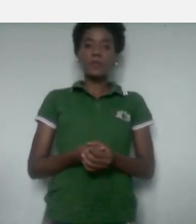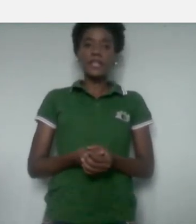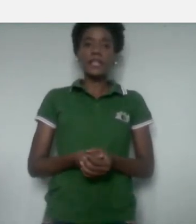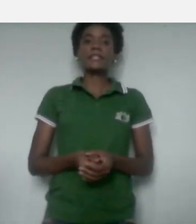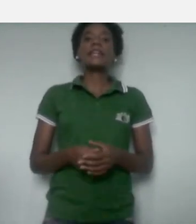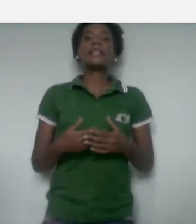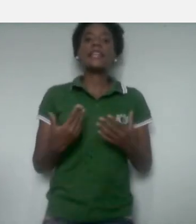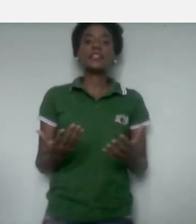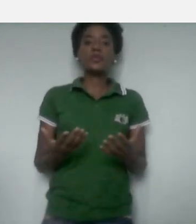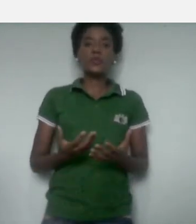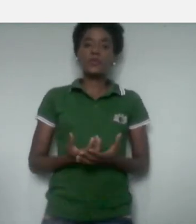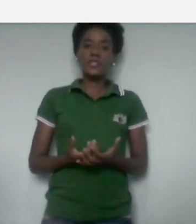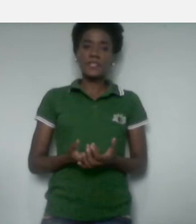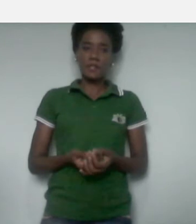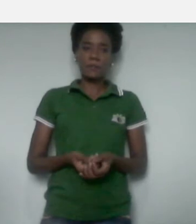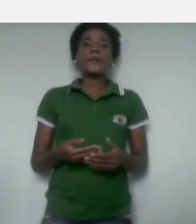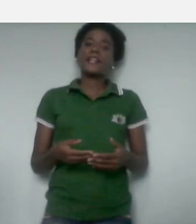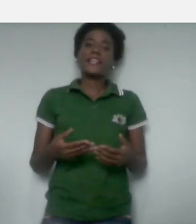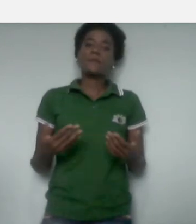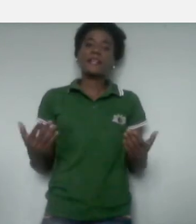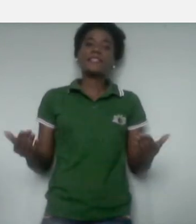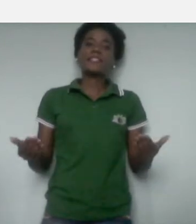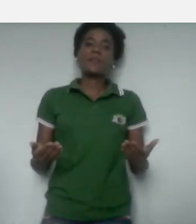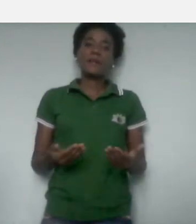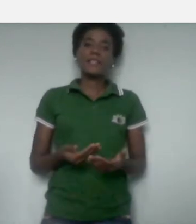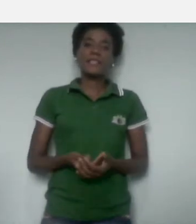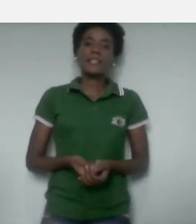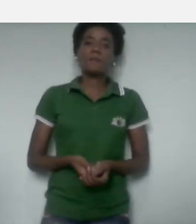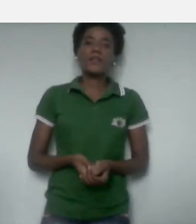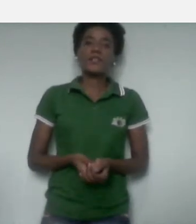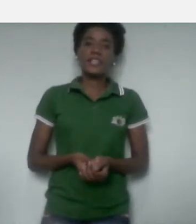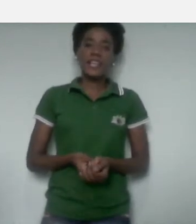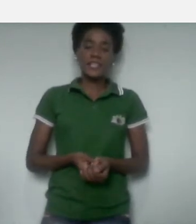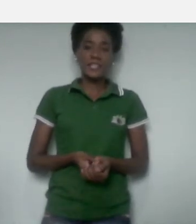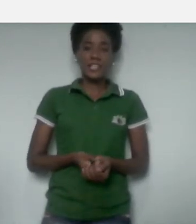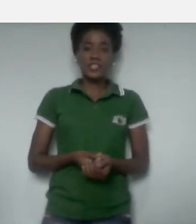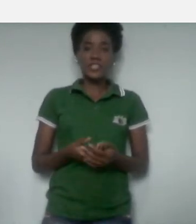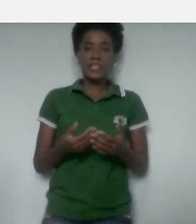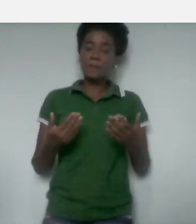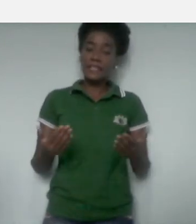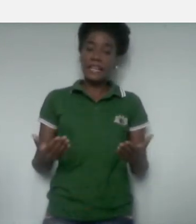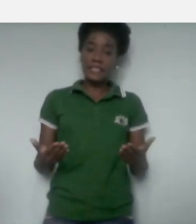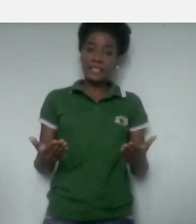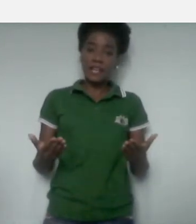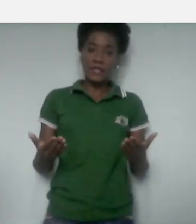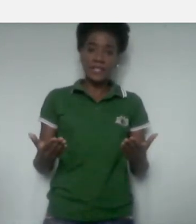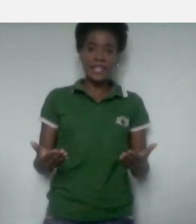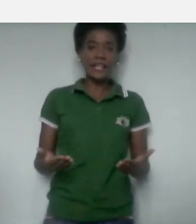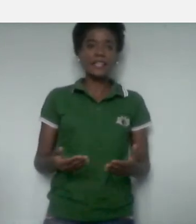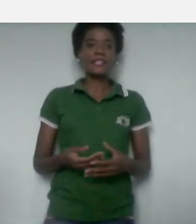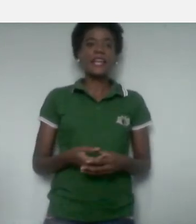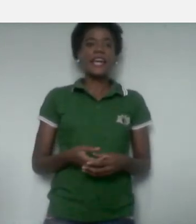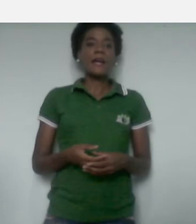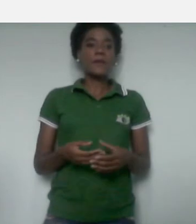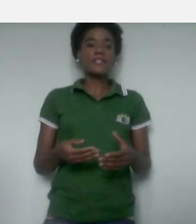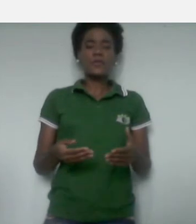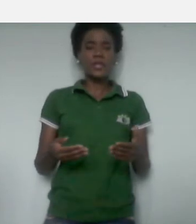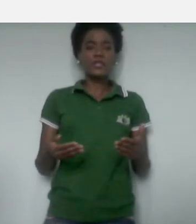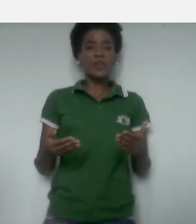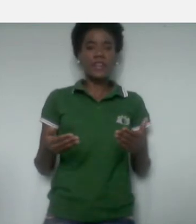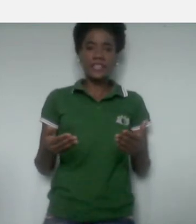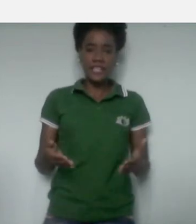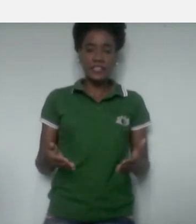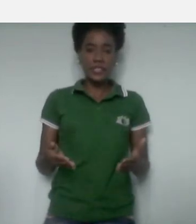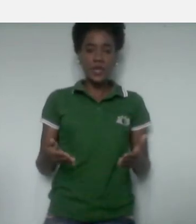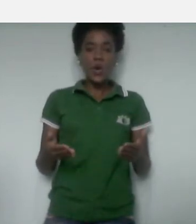políticas públicas dentro do município. Para que as metas estabelecidas pelos ODS sejam disseminadas e alcançadas, é preciso